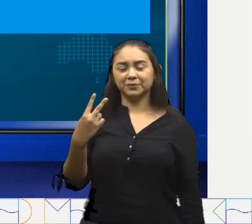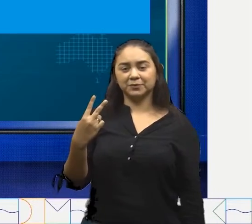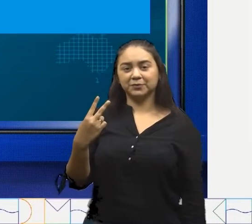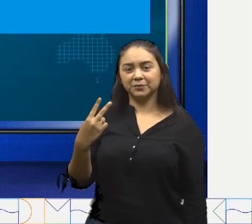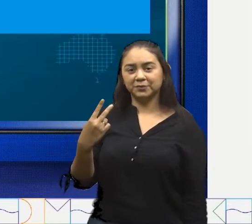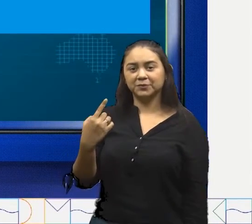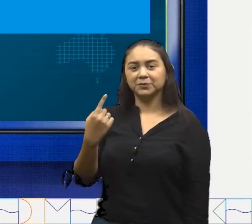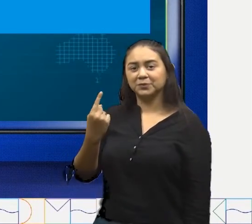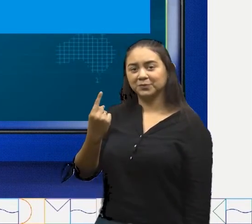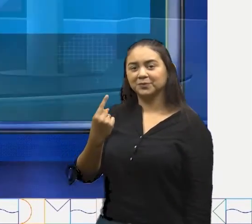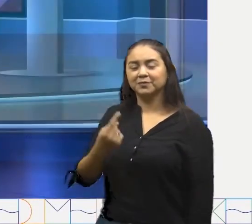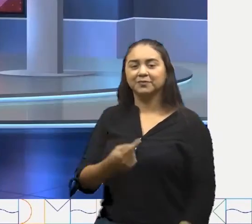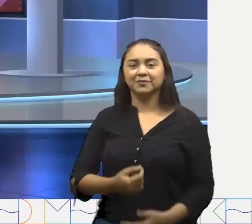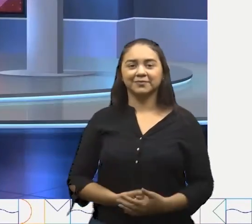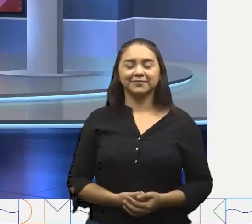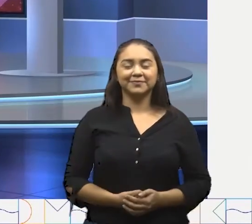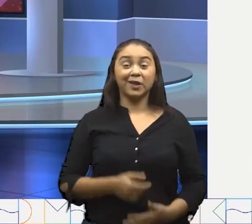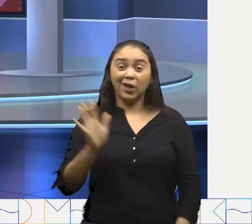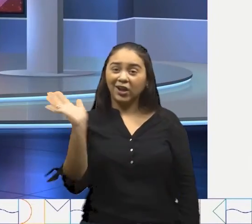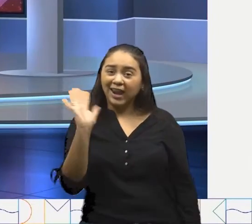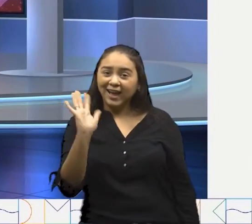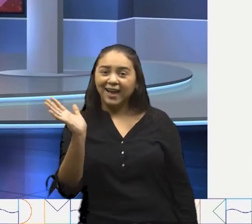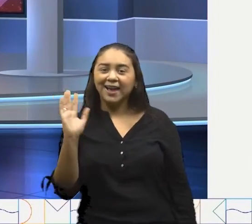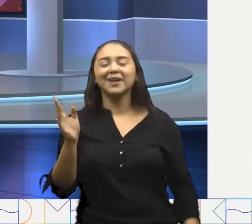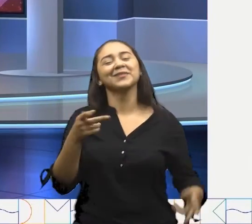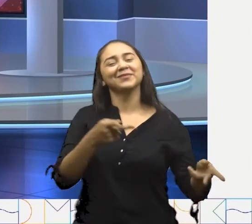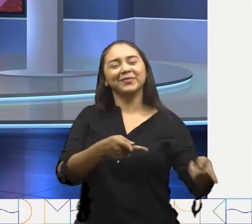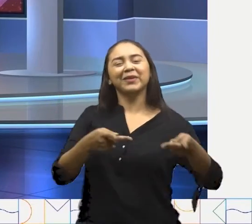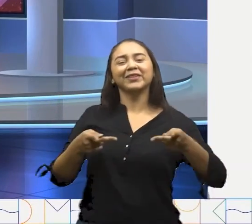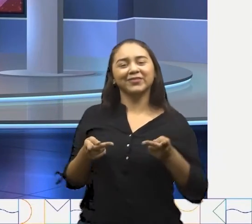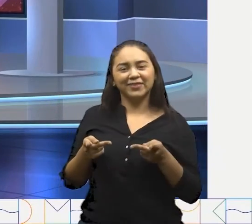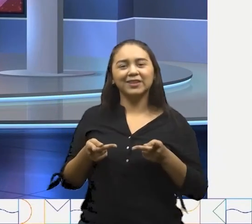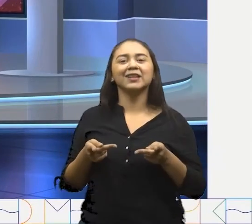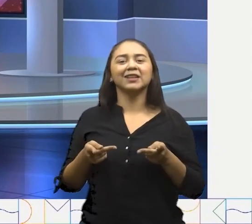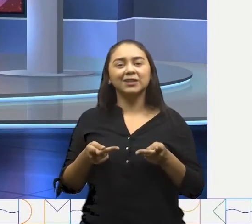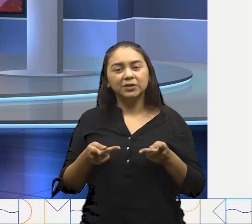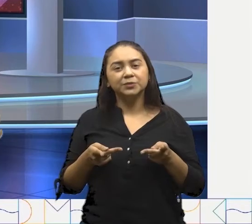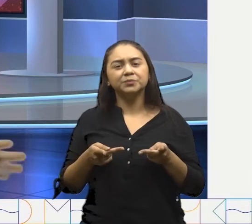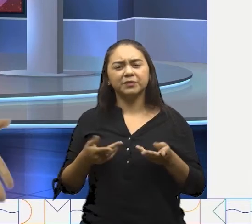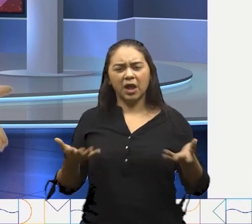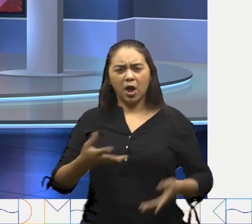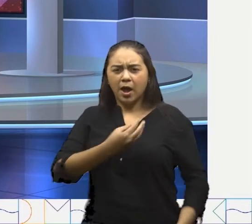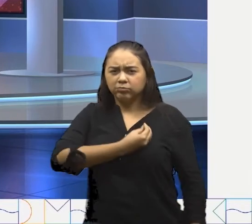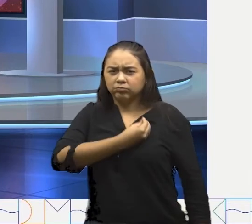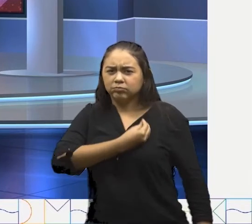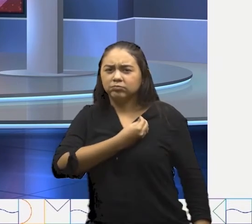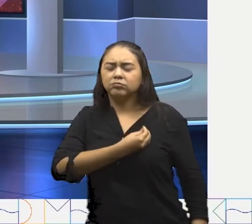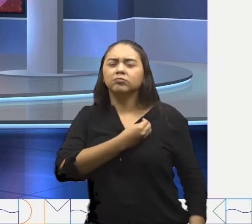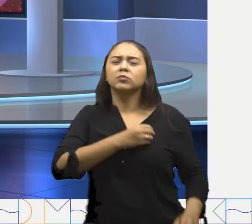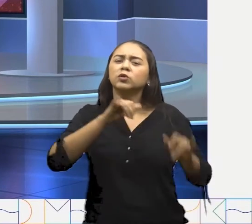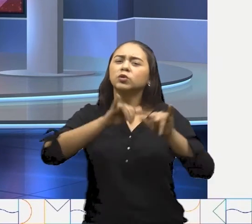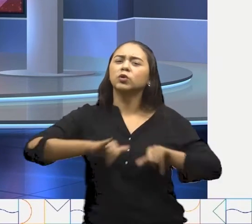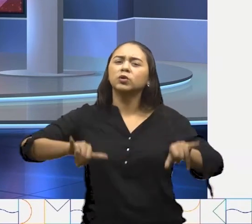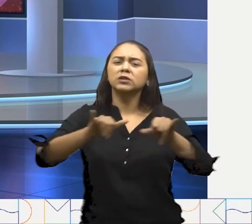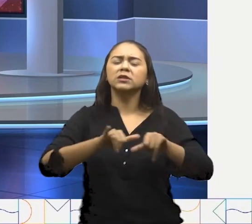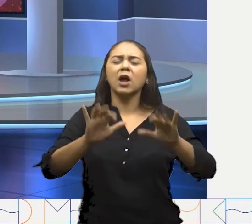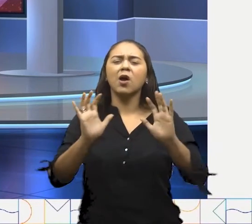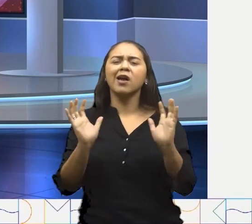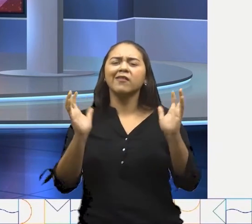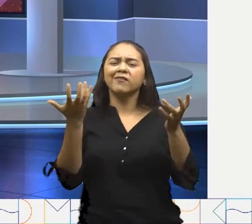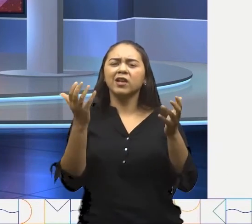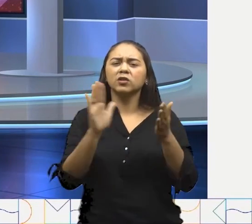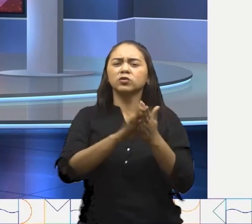3, 2, 1. Olá! Seja bem-vindo! Estamos ao vivo para noticiar os